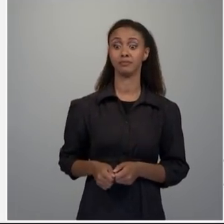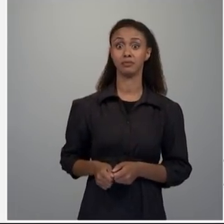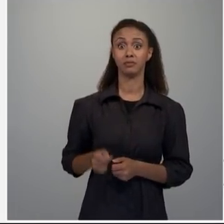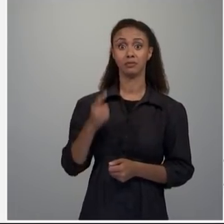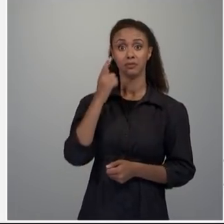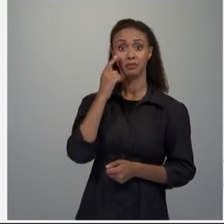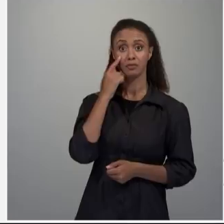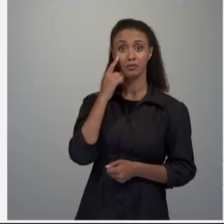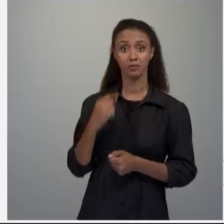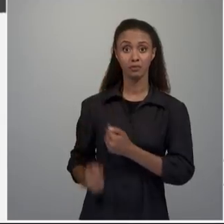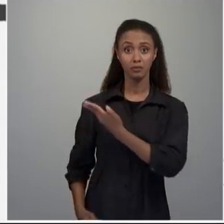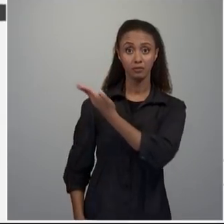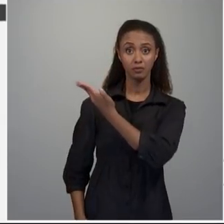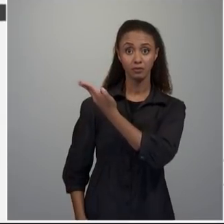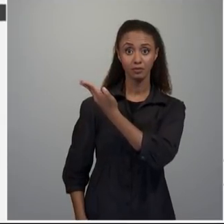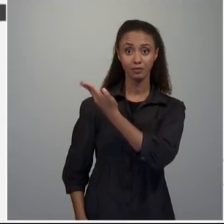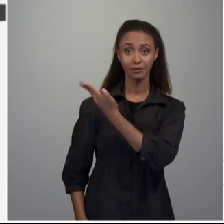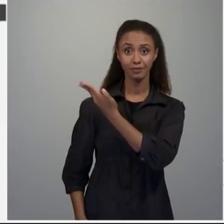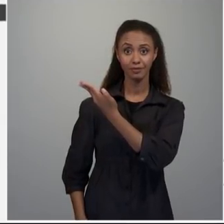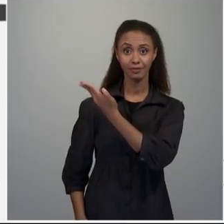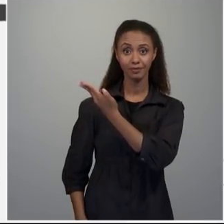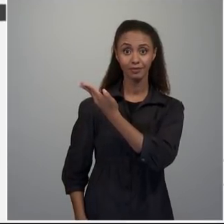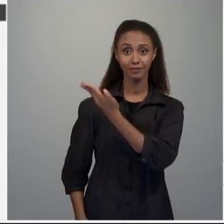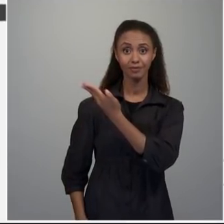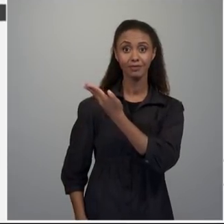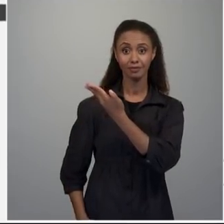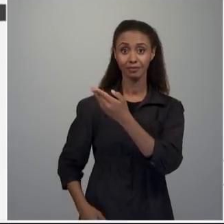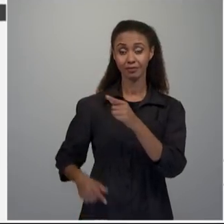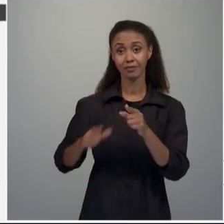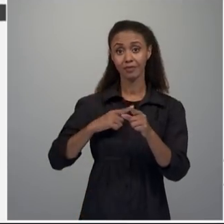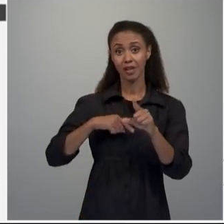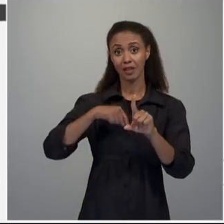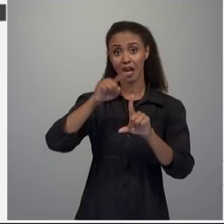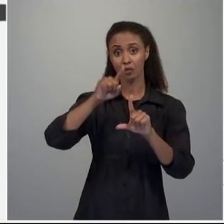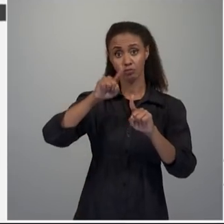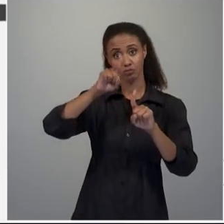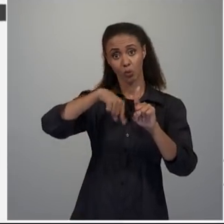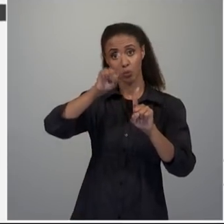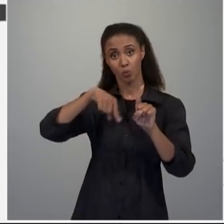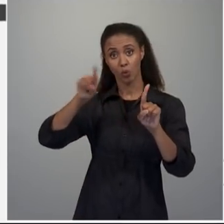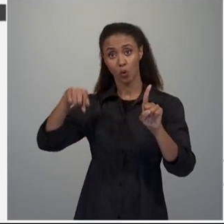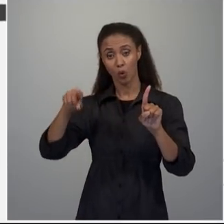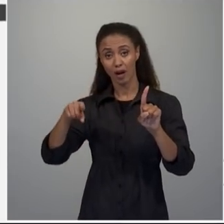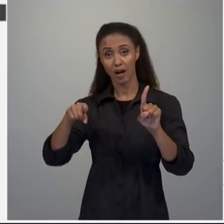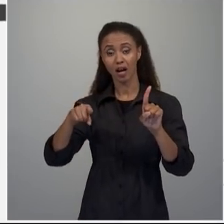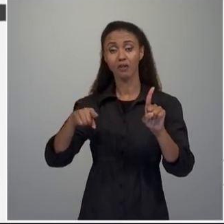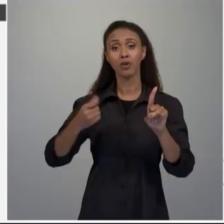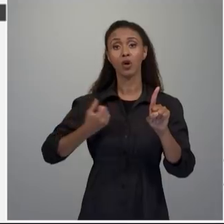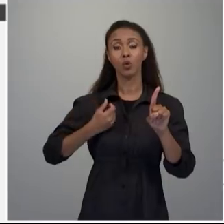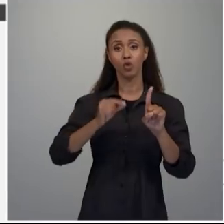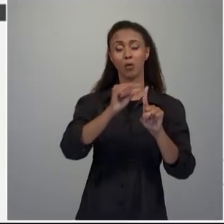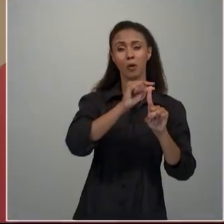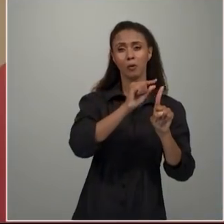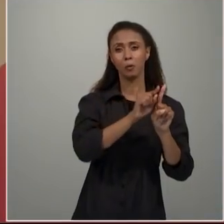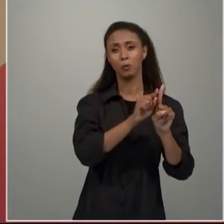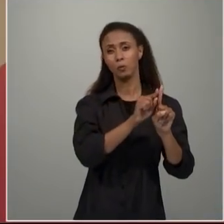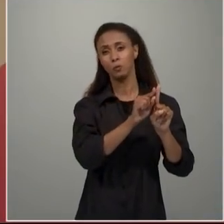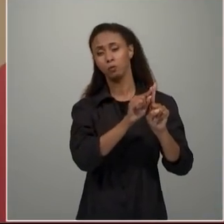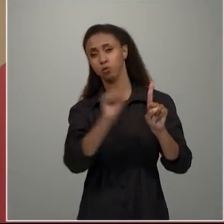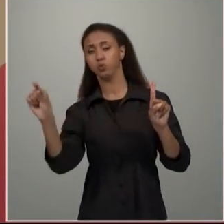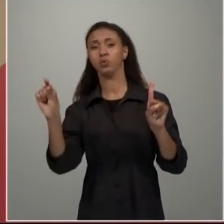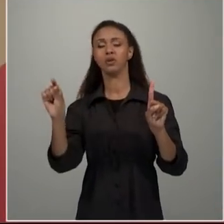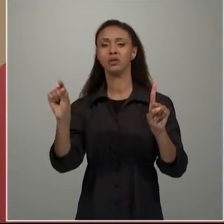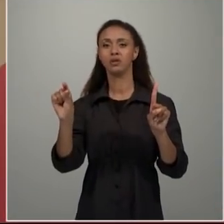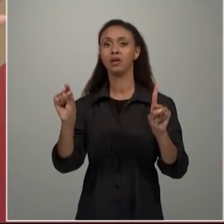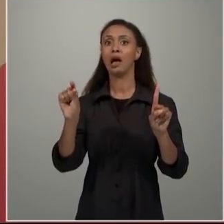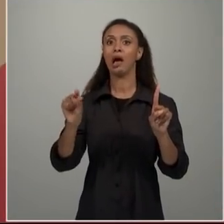por cento eu vou analisar gráfico e sim eu tô fazendo a leitura do texto todo não só dar uma olhada por chegando à conclusão que aqui